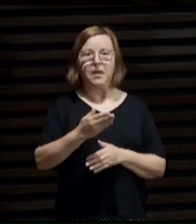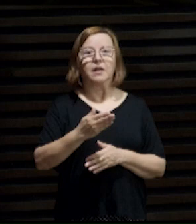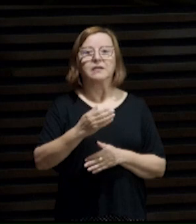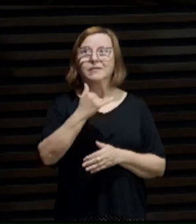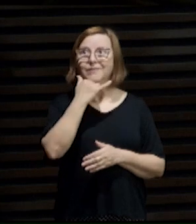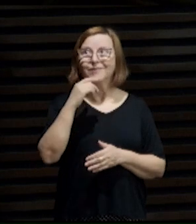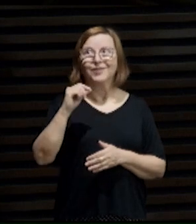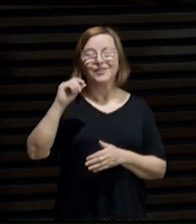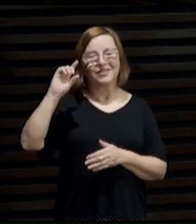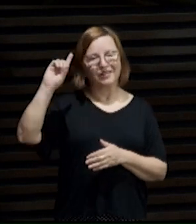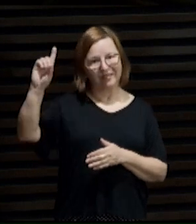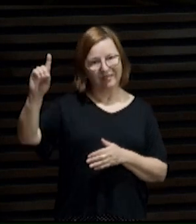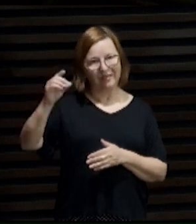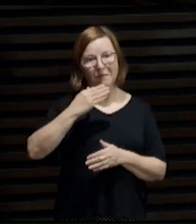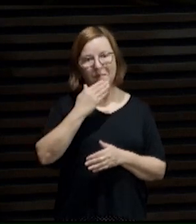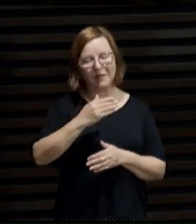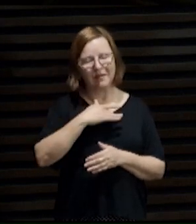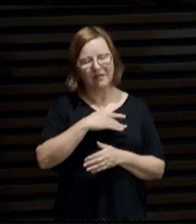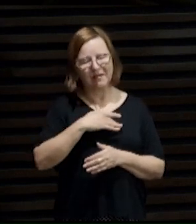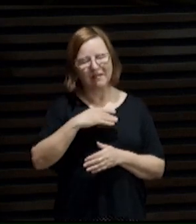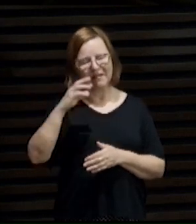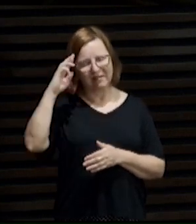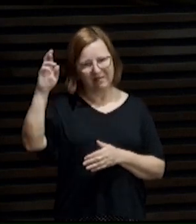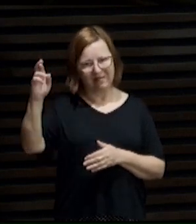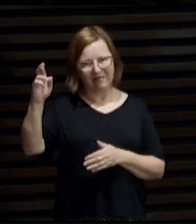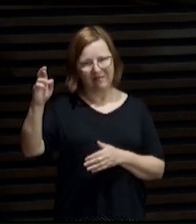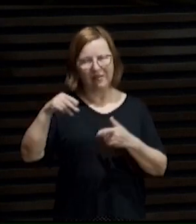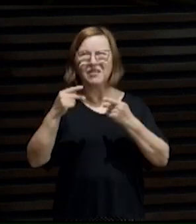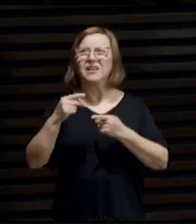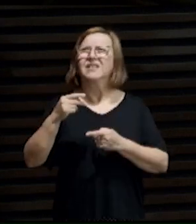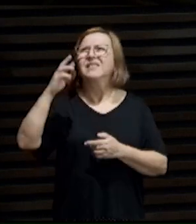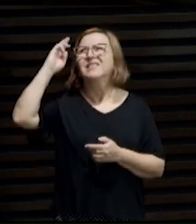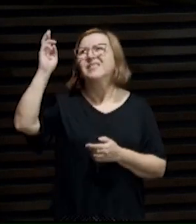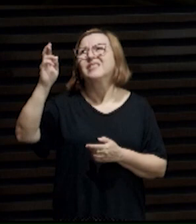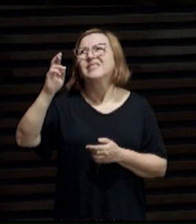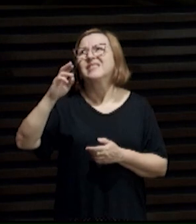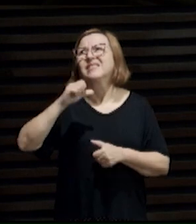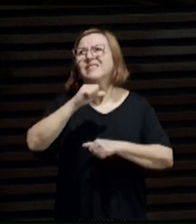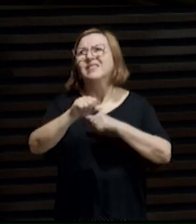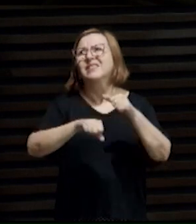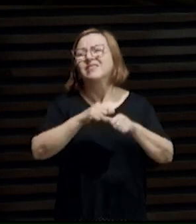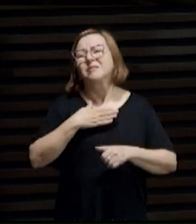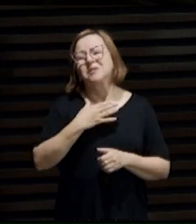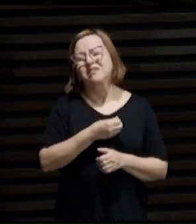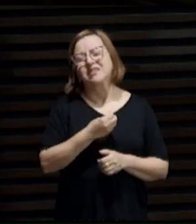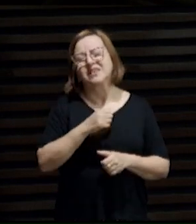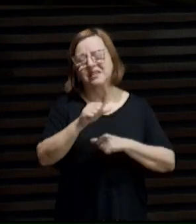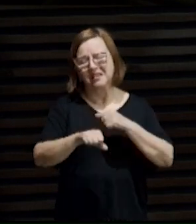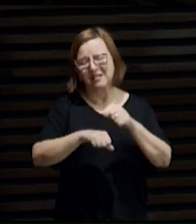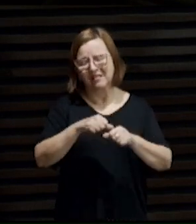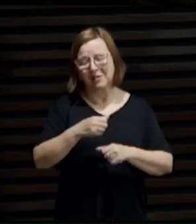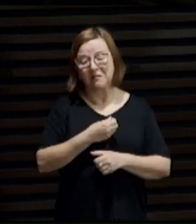ao Senhor e diz: Senhor, muda a minha vida, muda a minha família. Eu quero ter